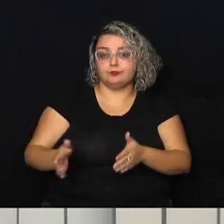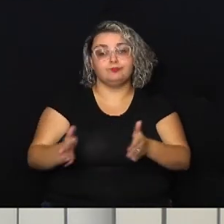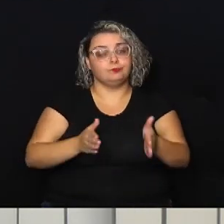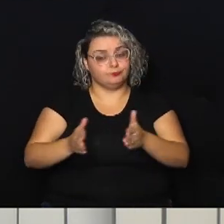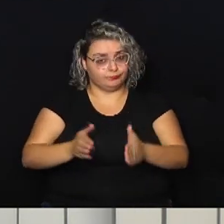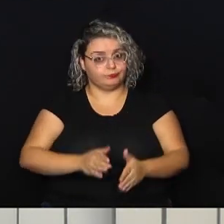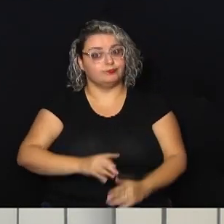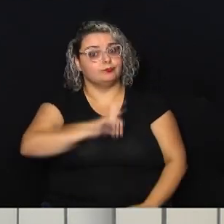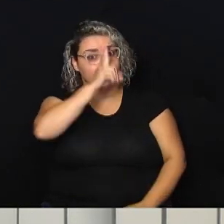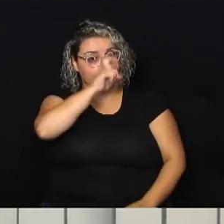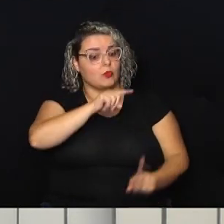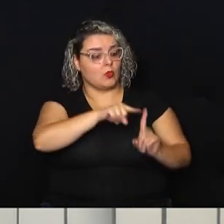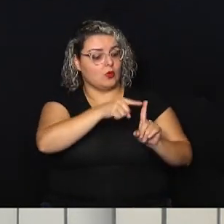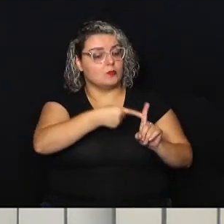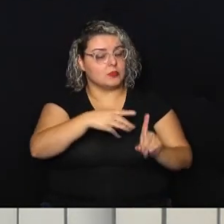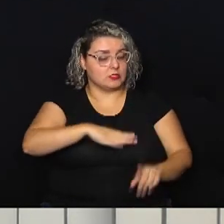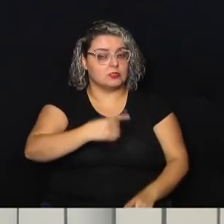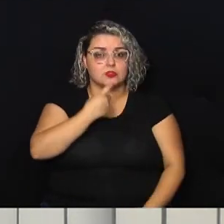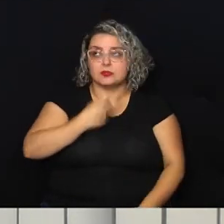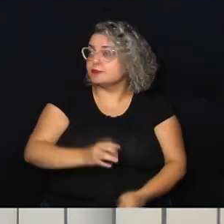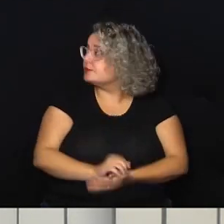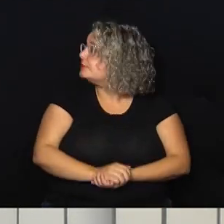da maternidade de Campinas.